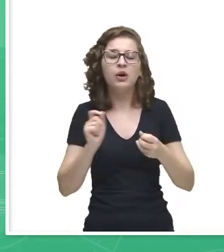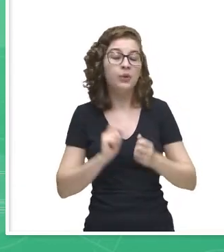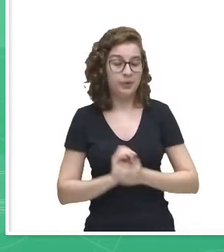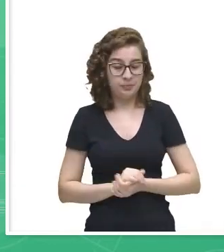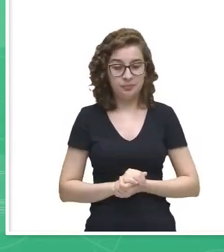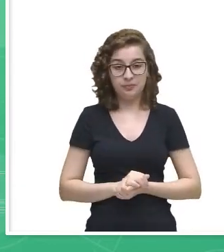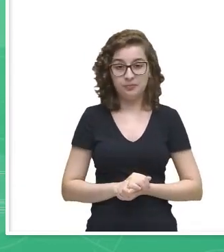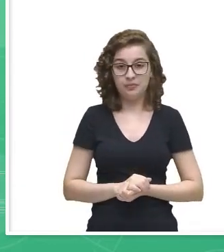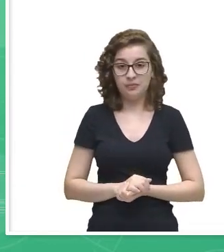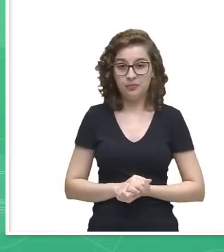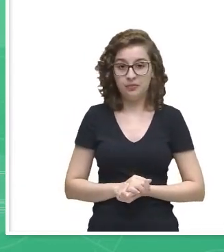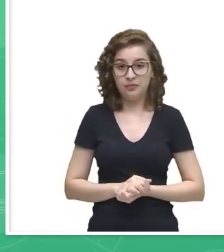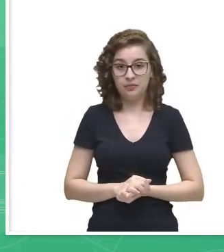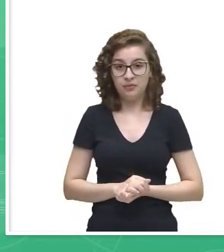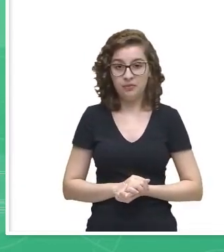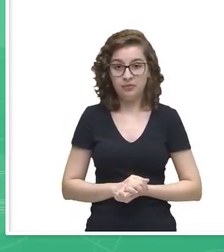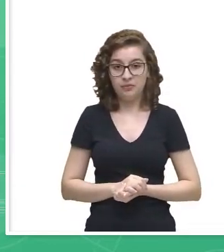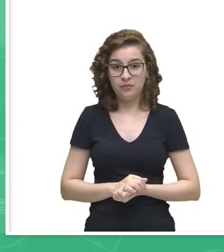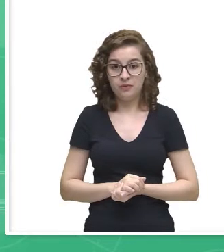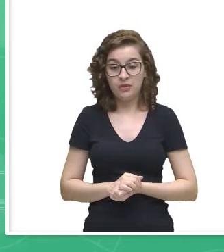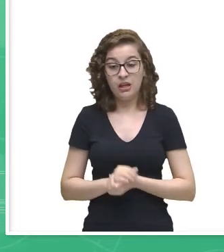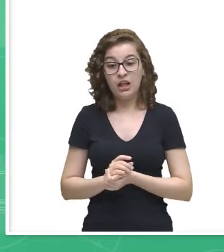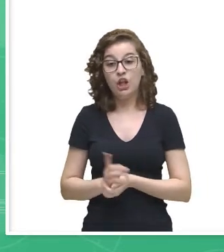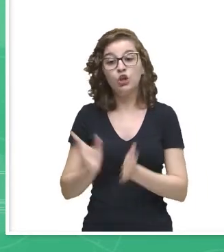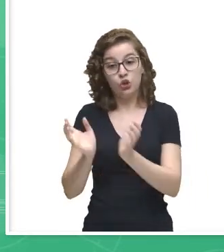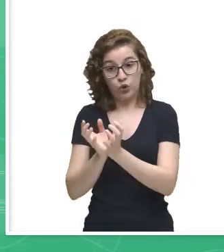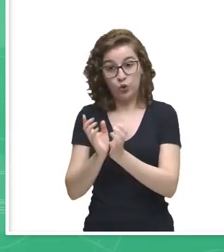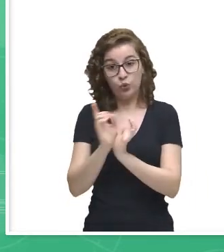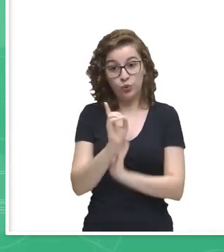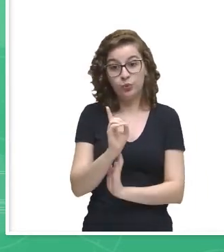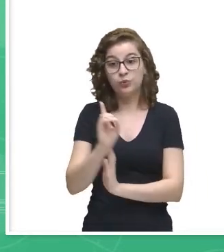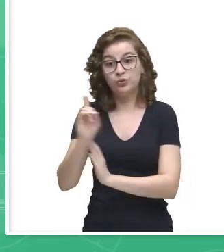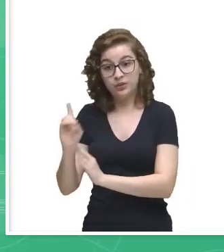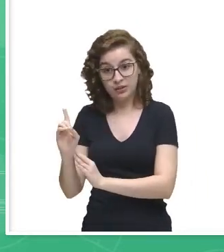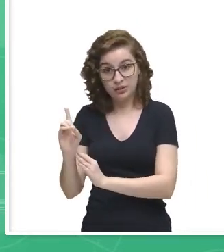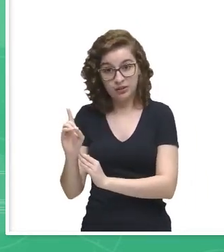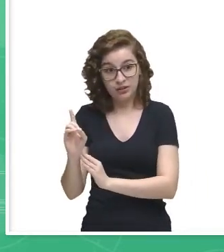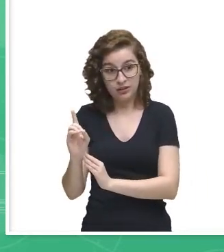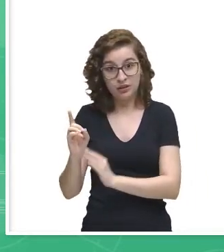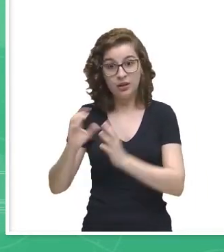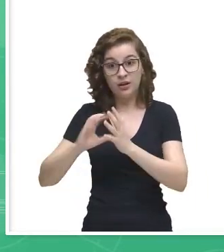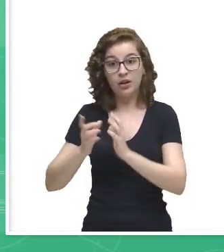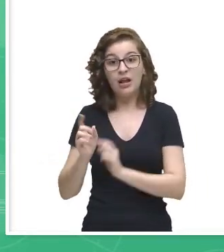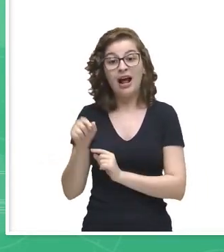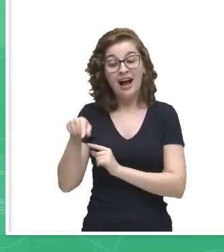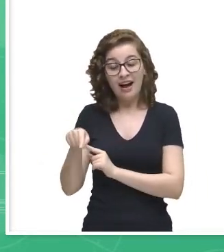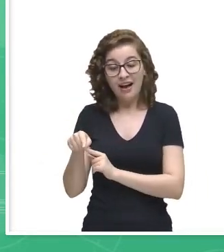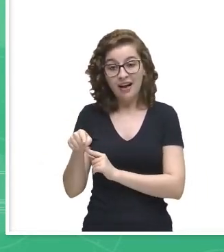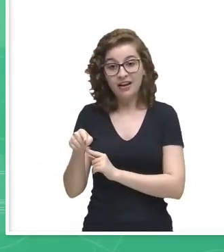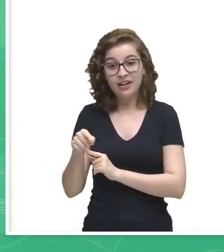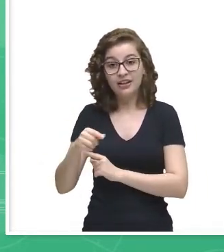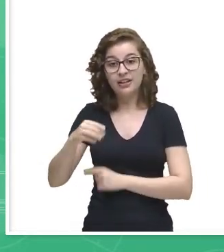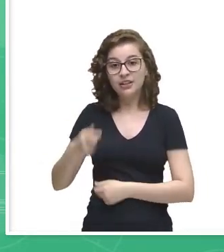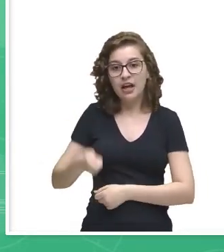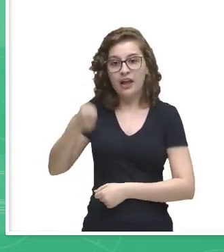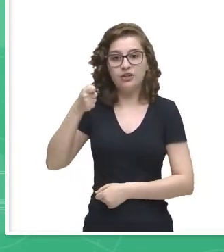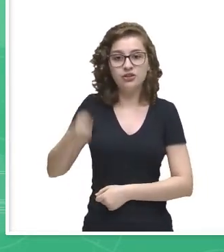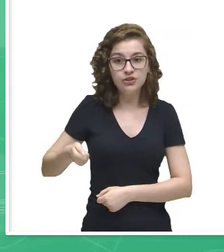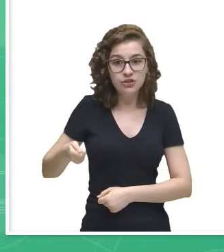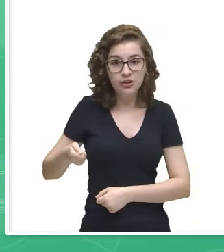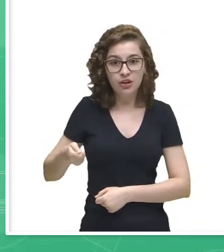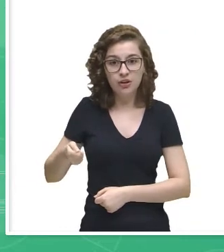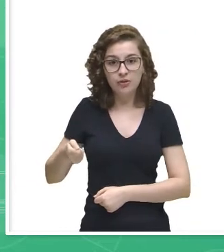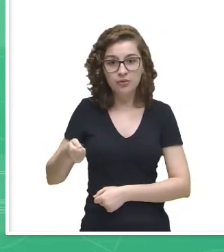gente, que a gente tem aqui partidos de extrema direita, tá? Que vão desembocar em ditaduras, assim como você tem um partido